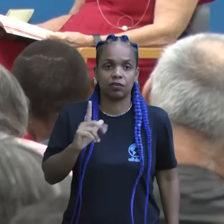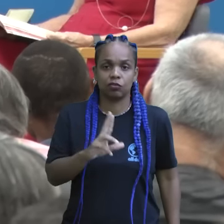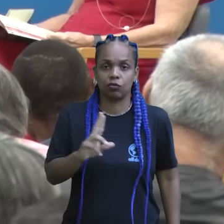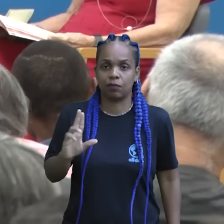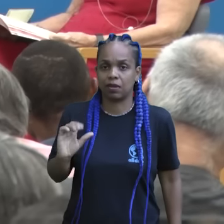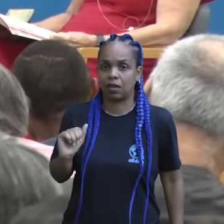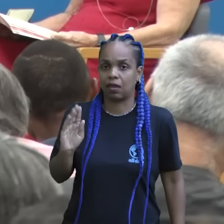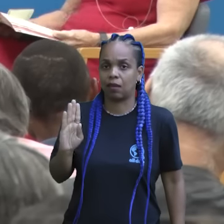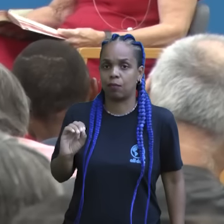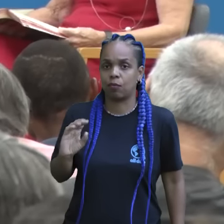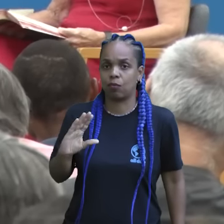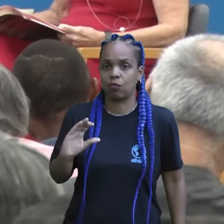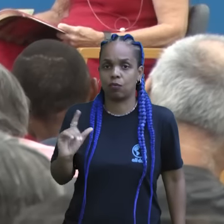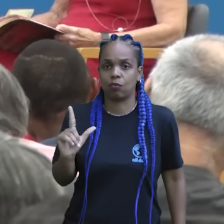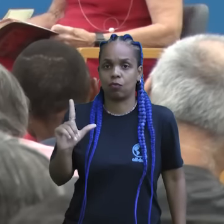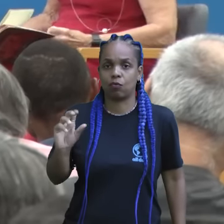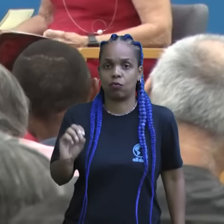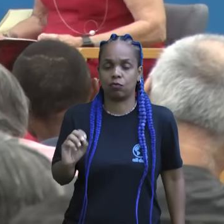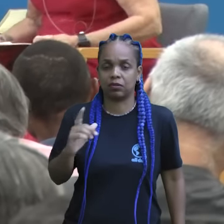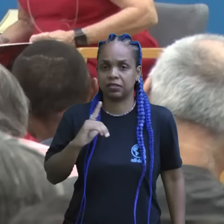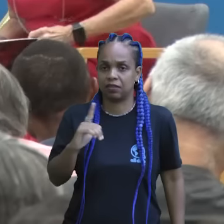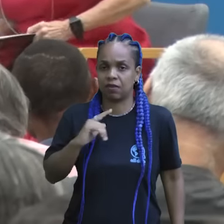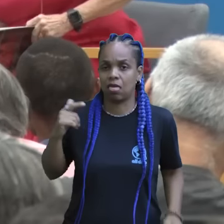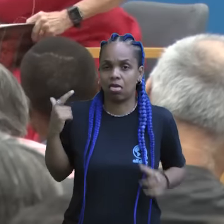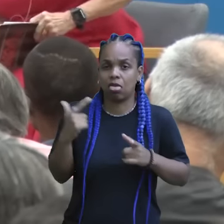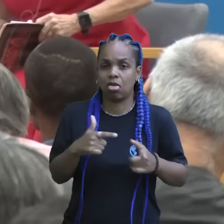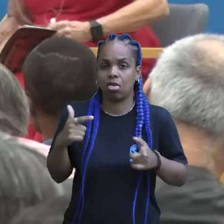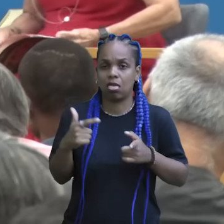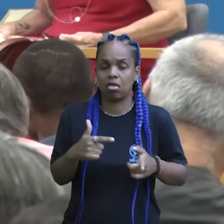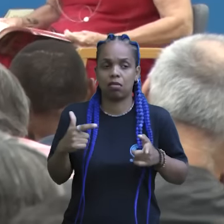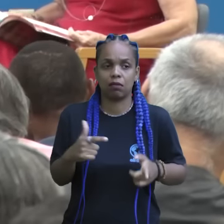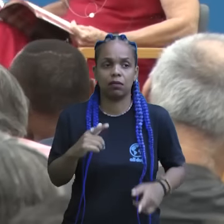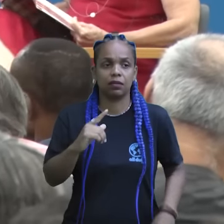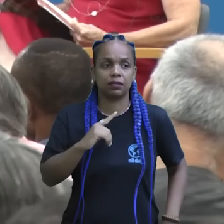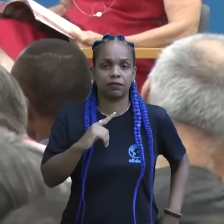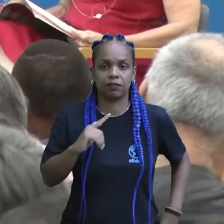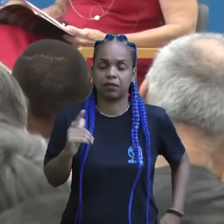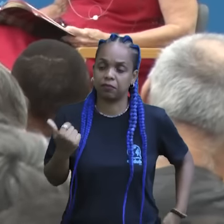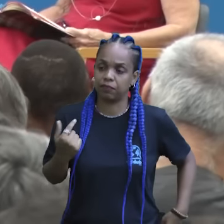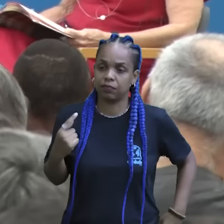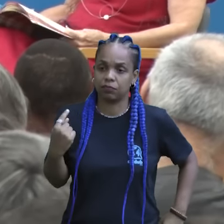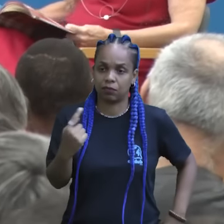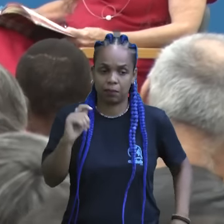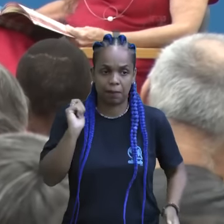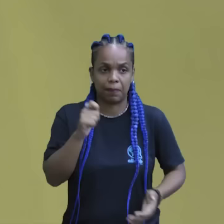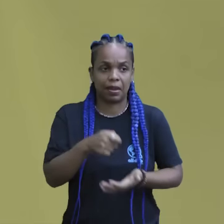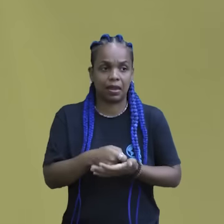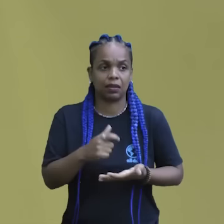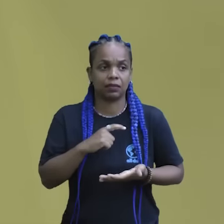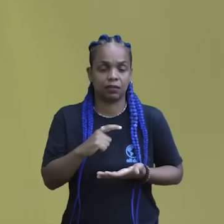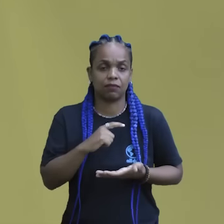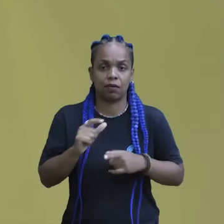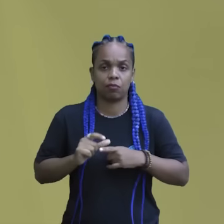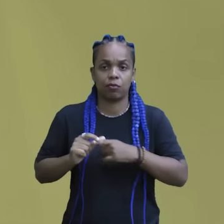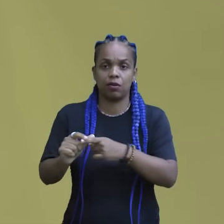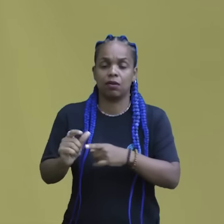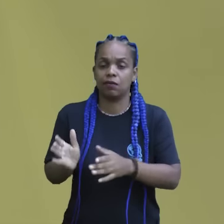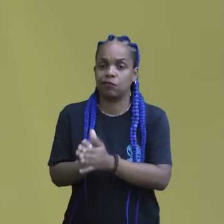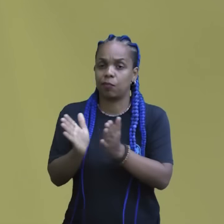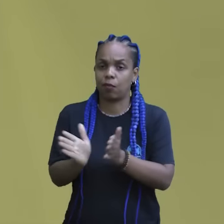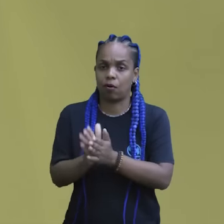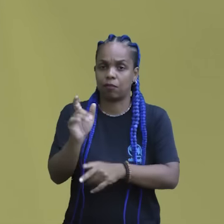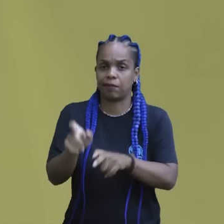apagá-lo. É um subúrbio de gente pobre. O grande problema de Lima,